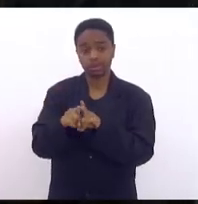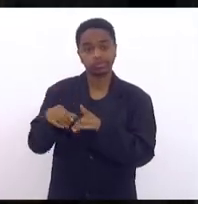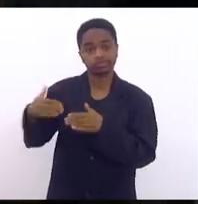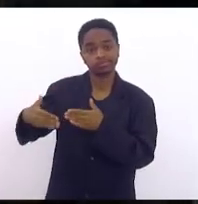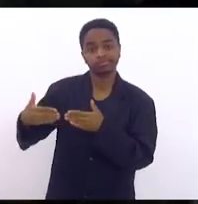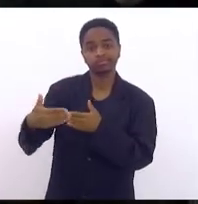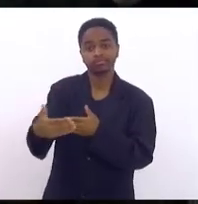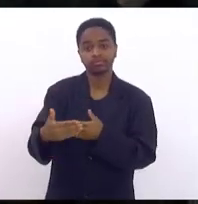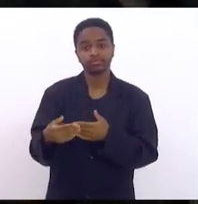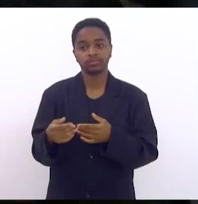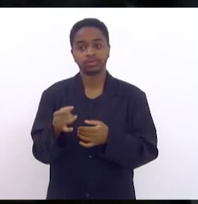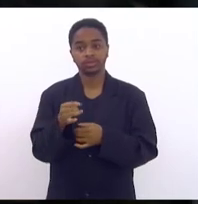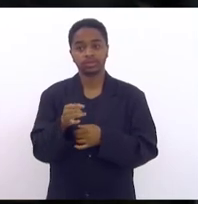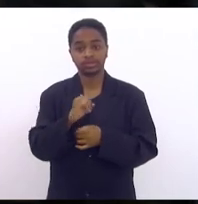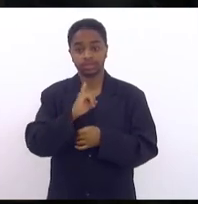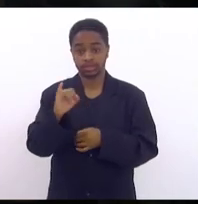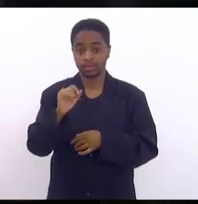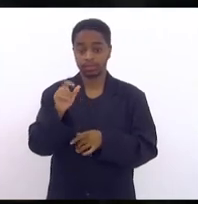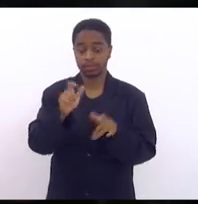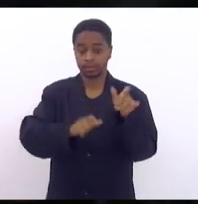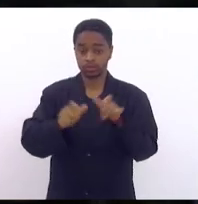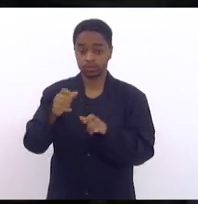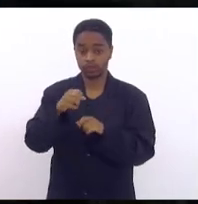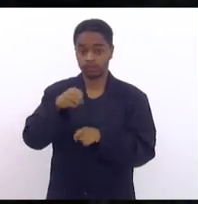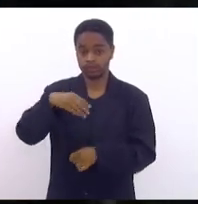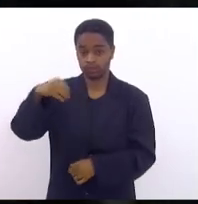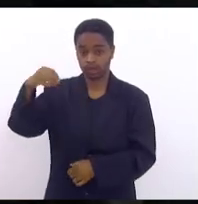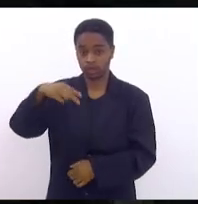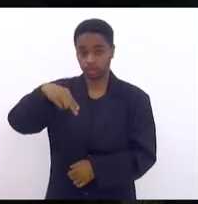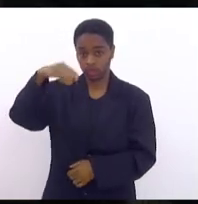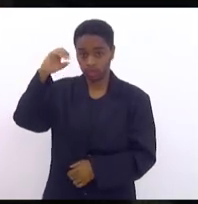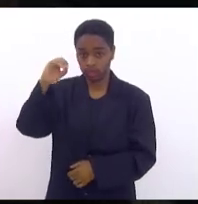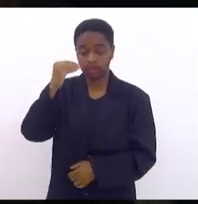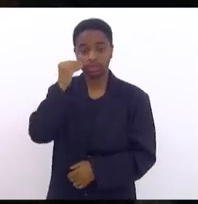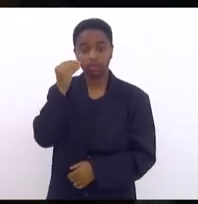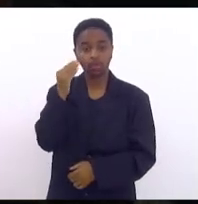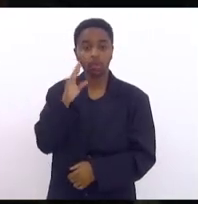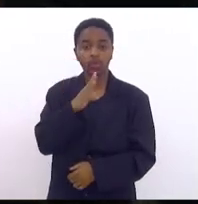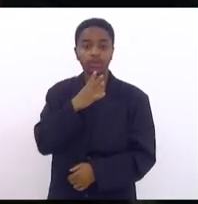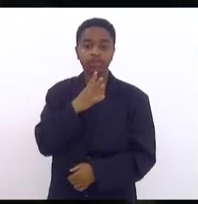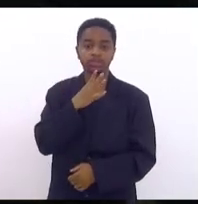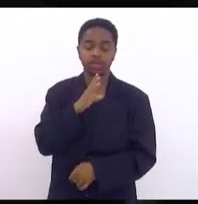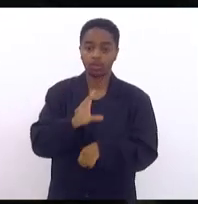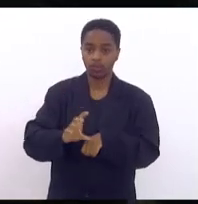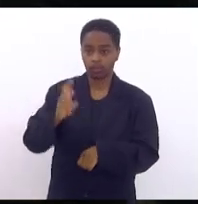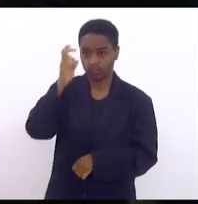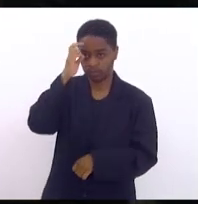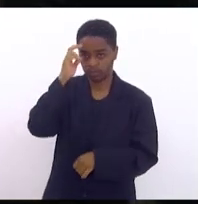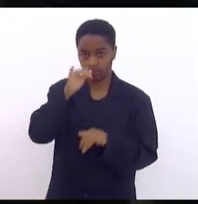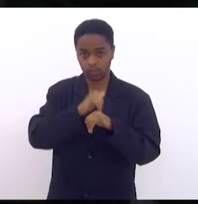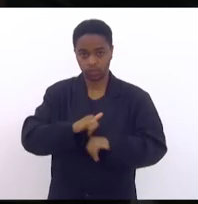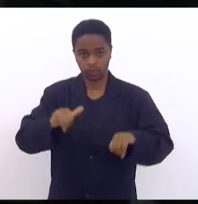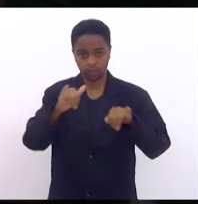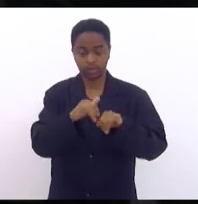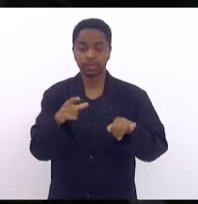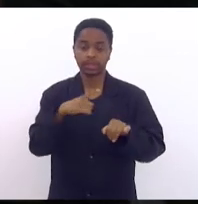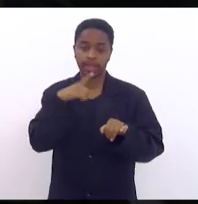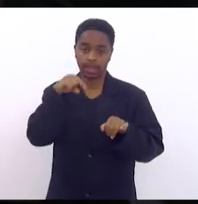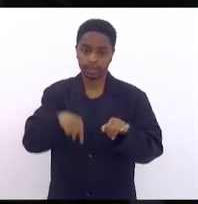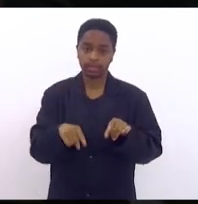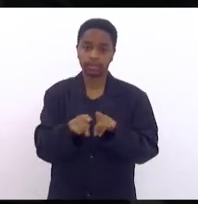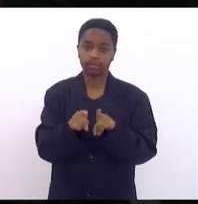perpetuando. Para quem viaja lá para o Nordeste para conhecer ótimas manifestações, deputado Dionísio. A gente tem aqui o